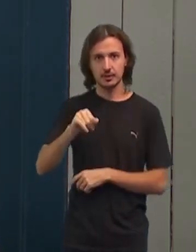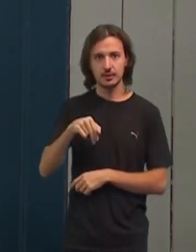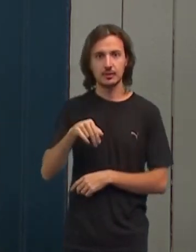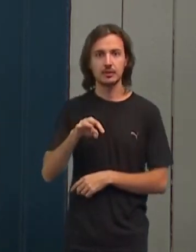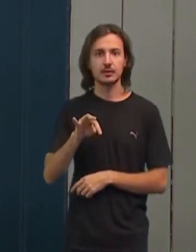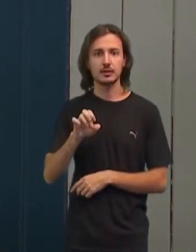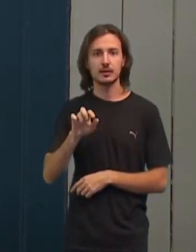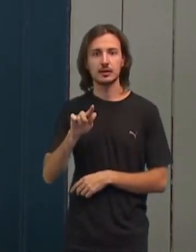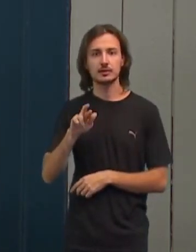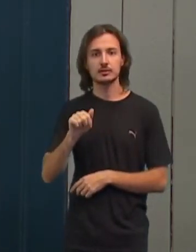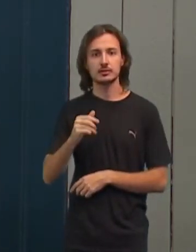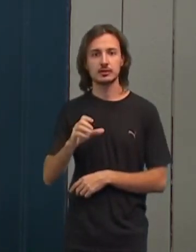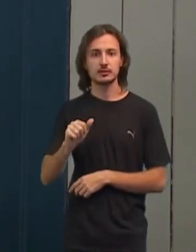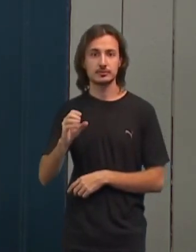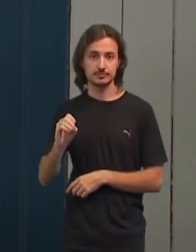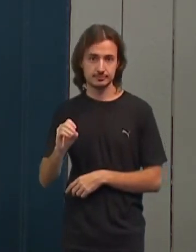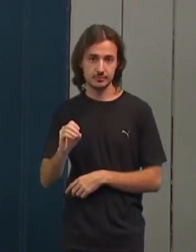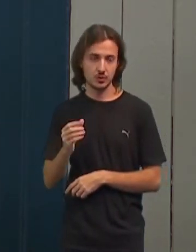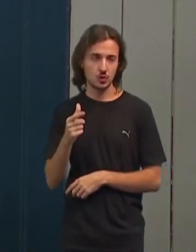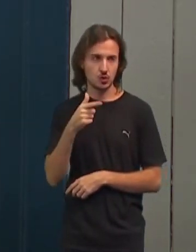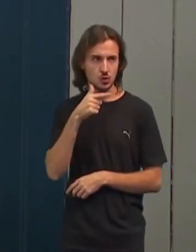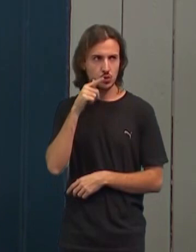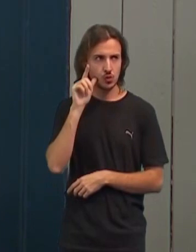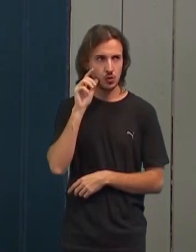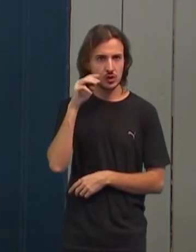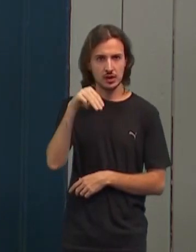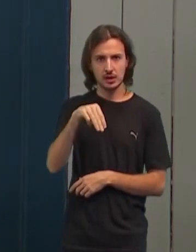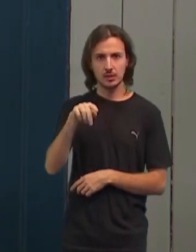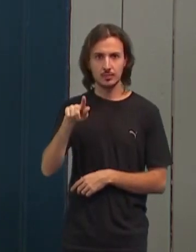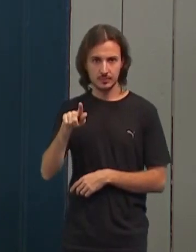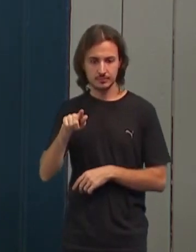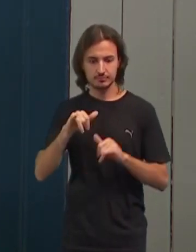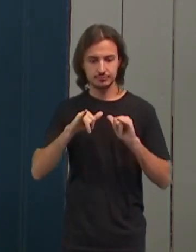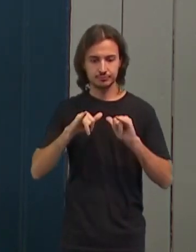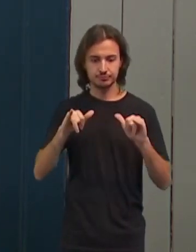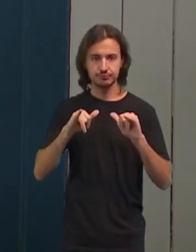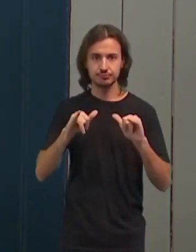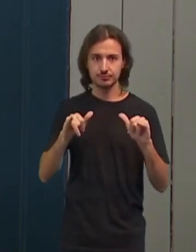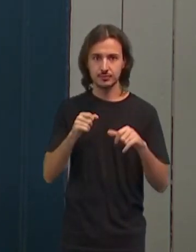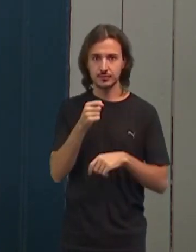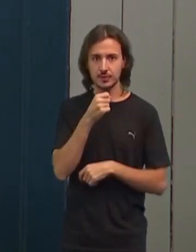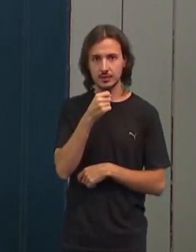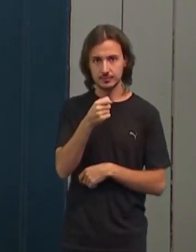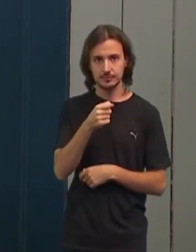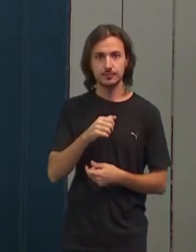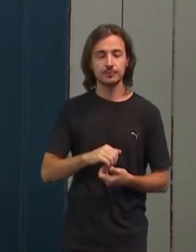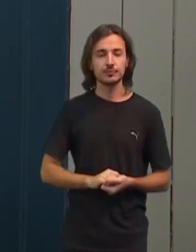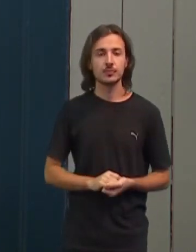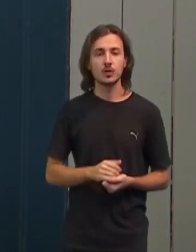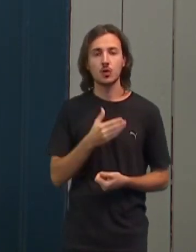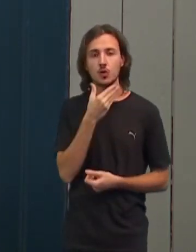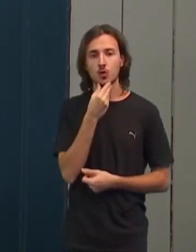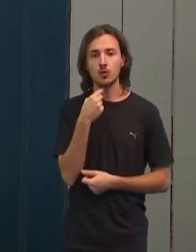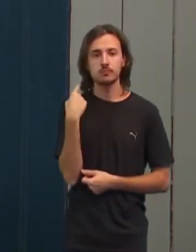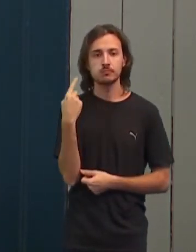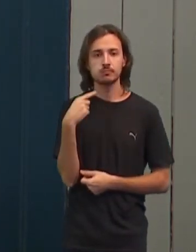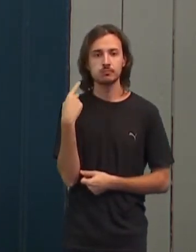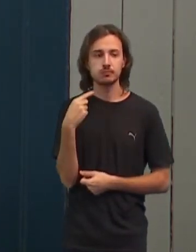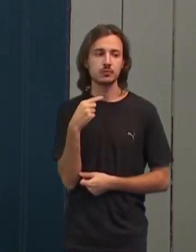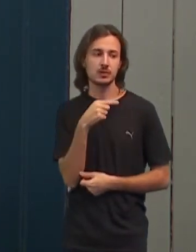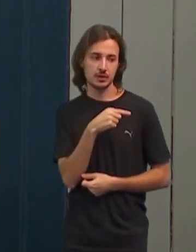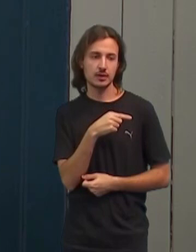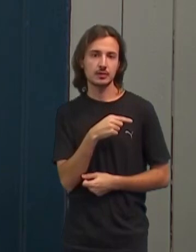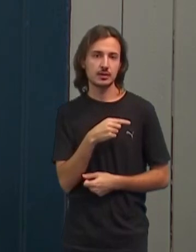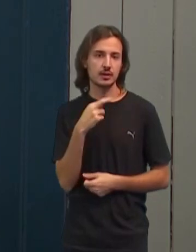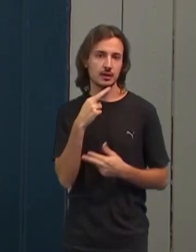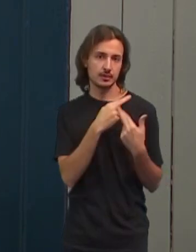matéria no MG1, né, onde também o advogado da entidade pôde se manifestar,